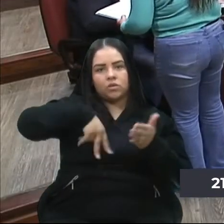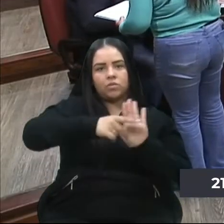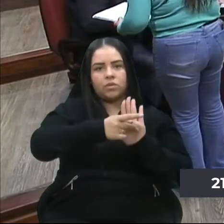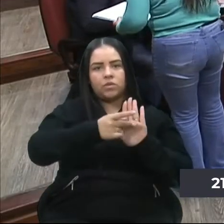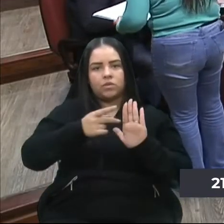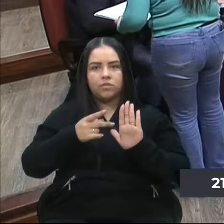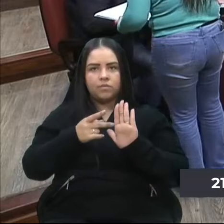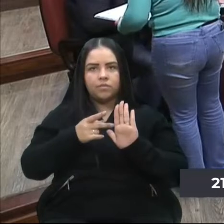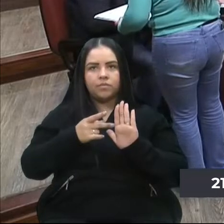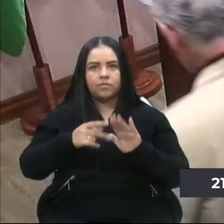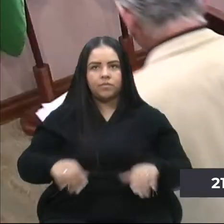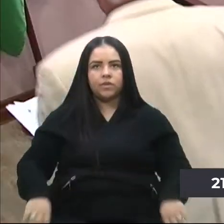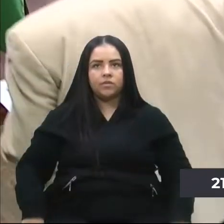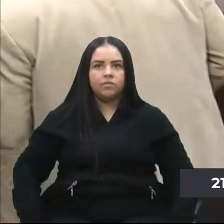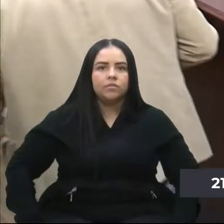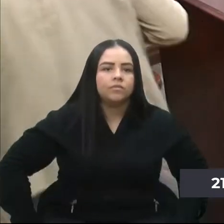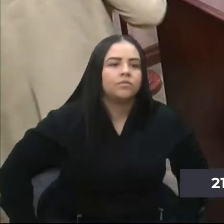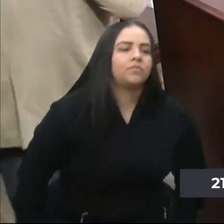parecer.